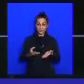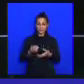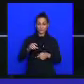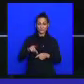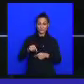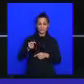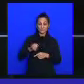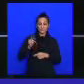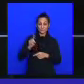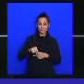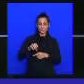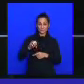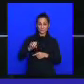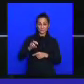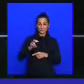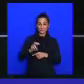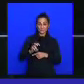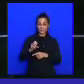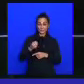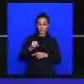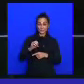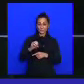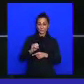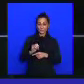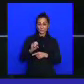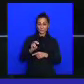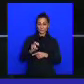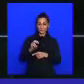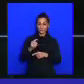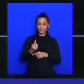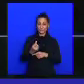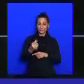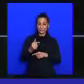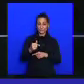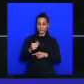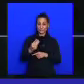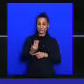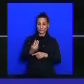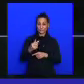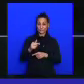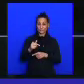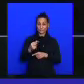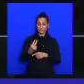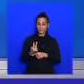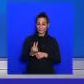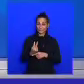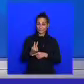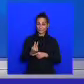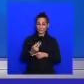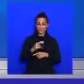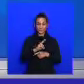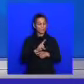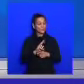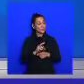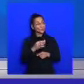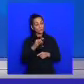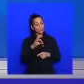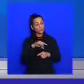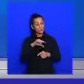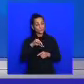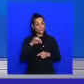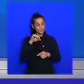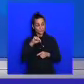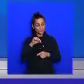hoje 0580 51 73 e 72 as